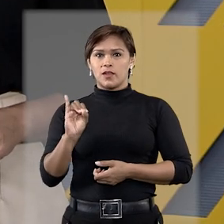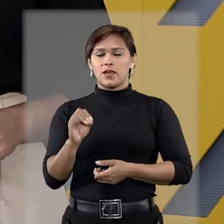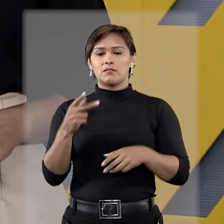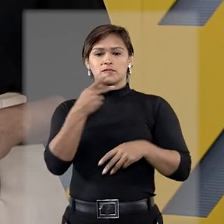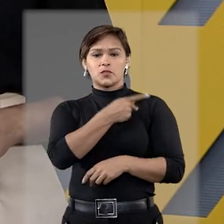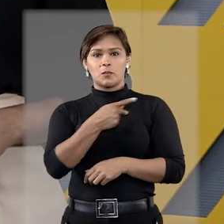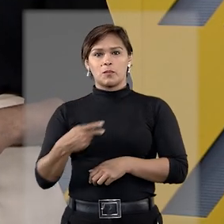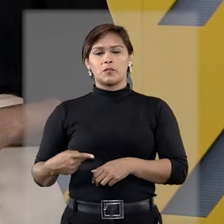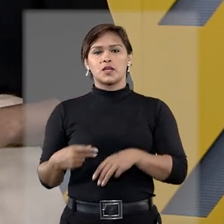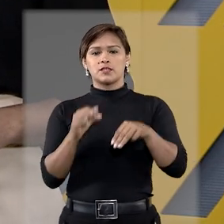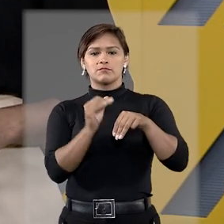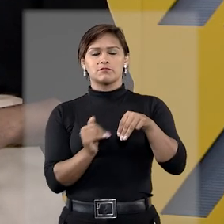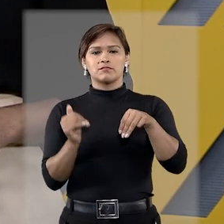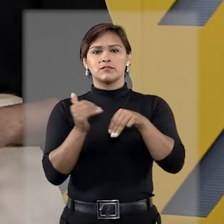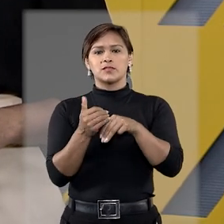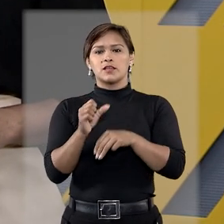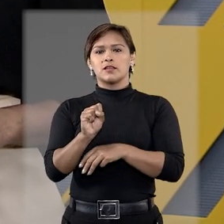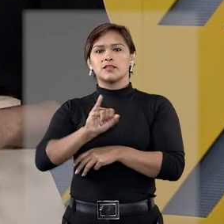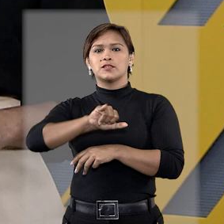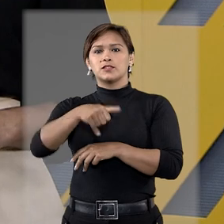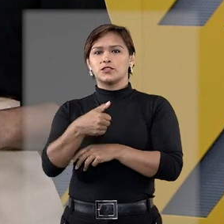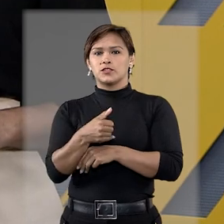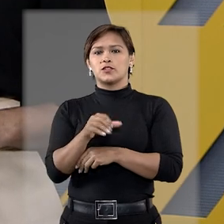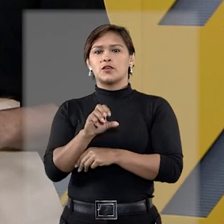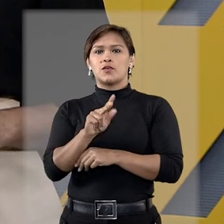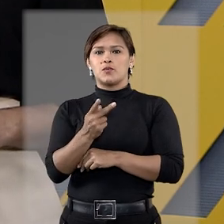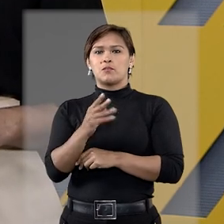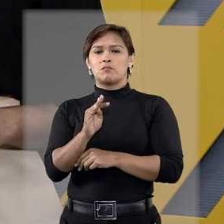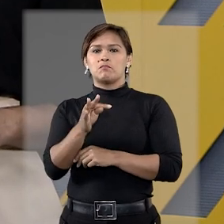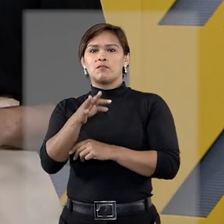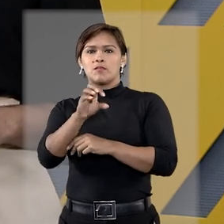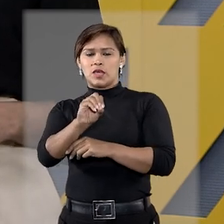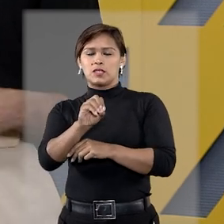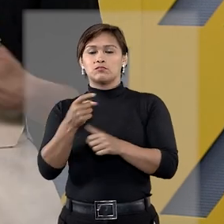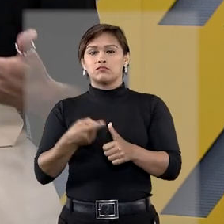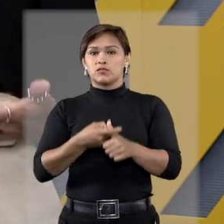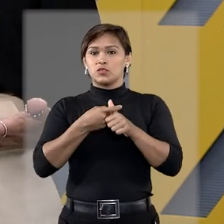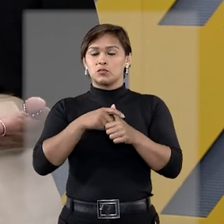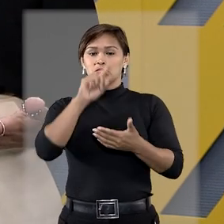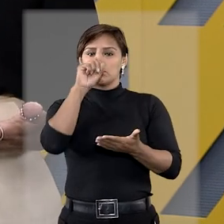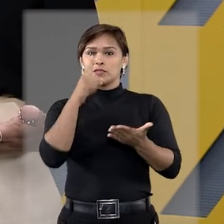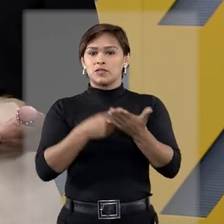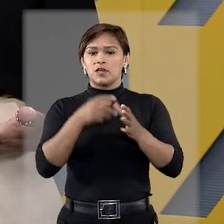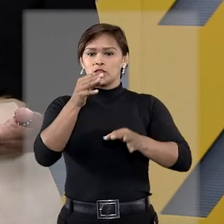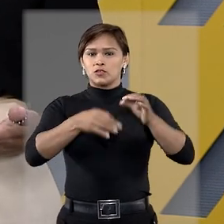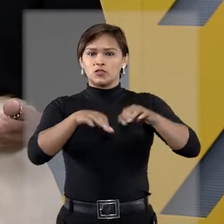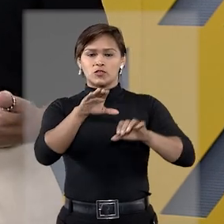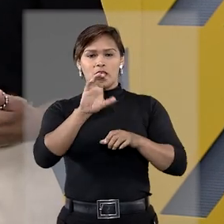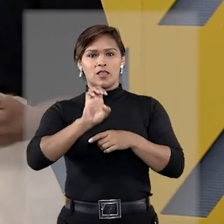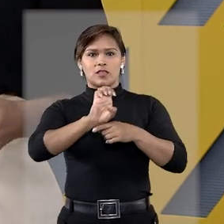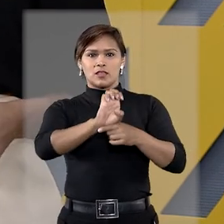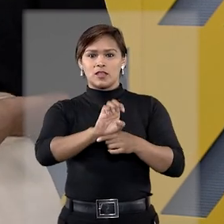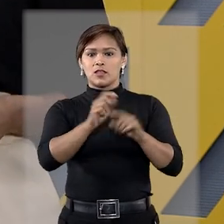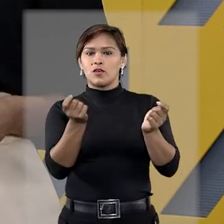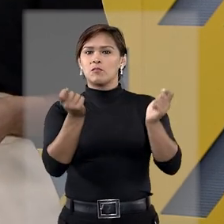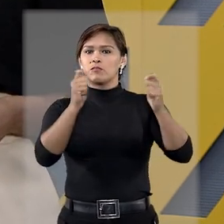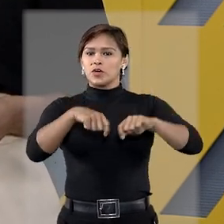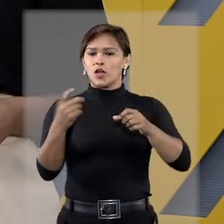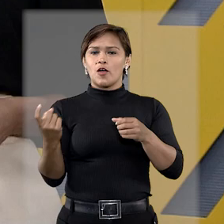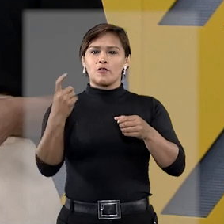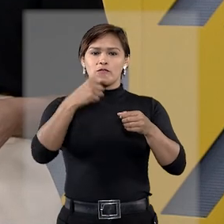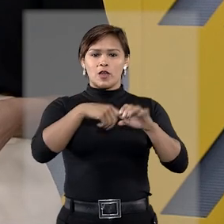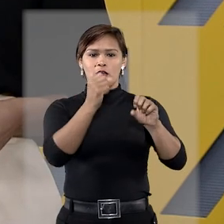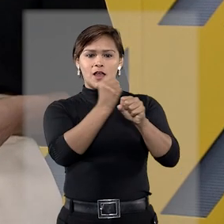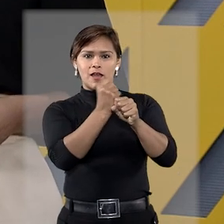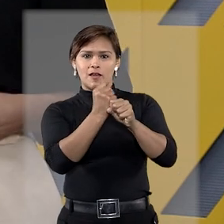Olá! O presidente do Superior Tribunal de Justiça, ministro Humberto Martins, suspendeu decisão da Justiça Estadual e